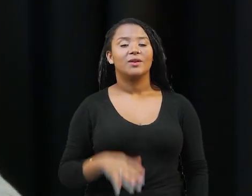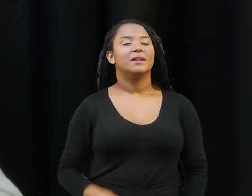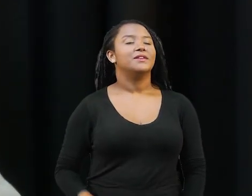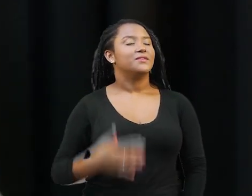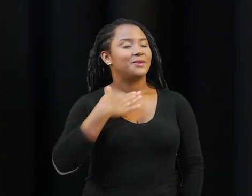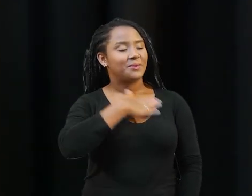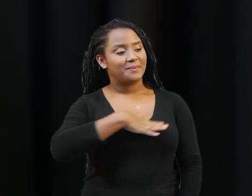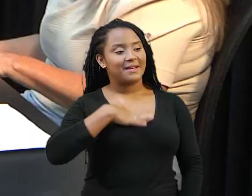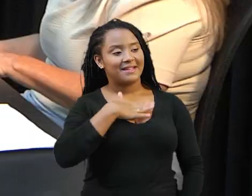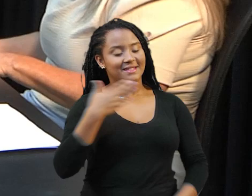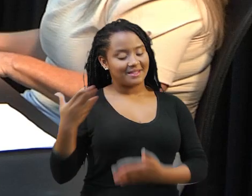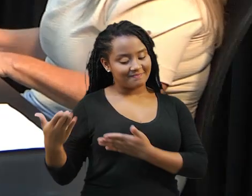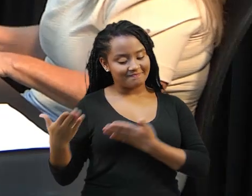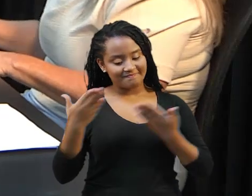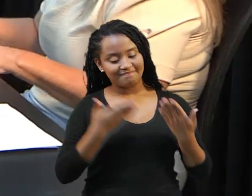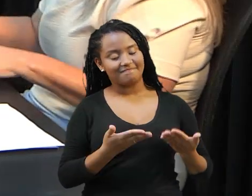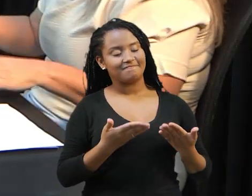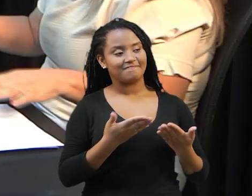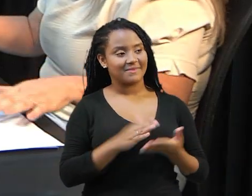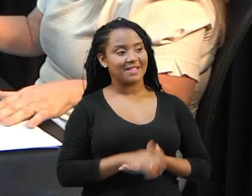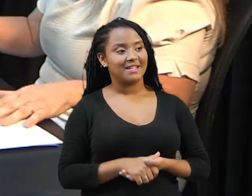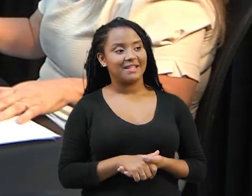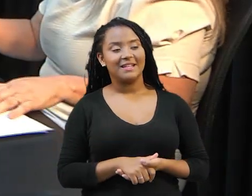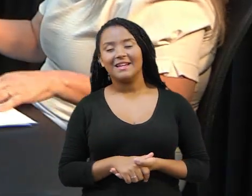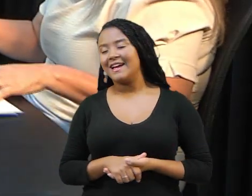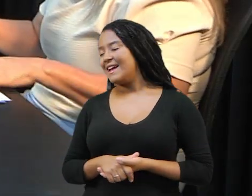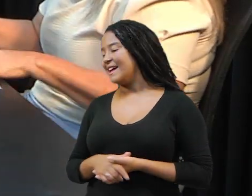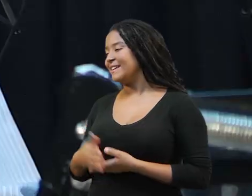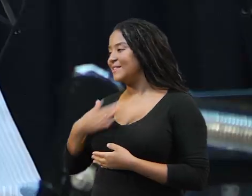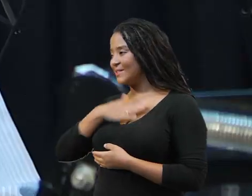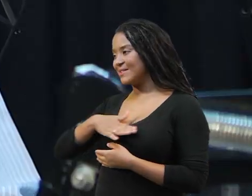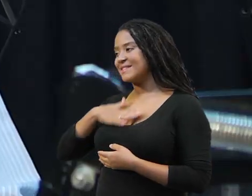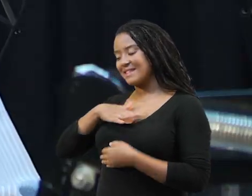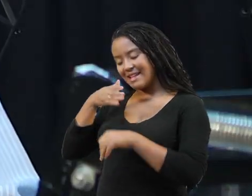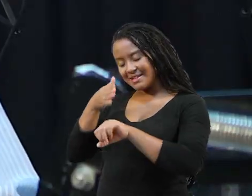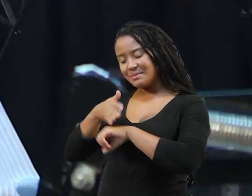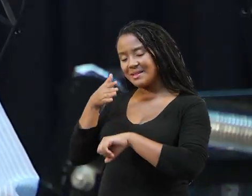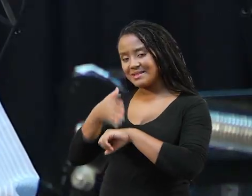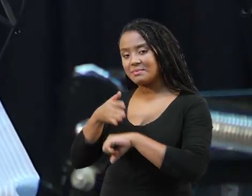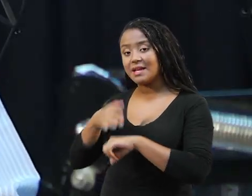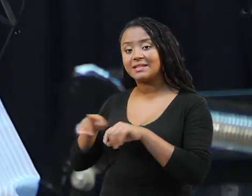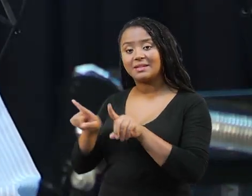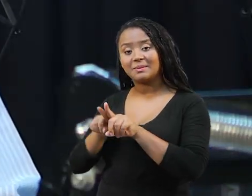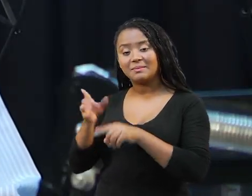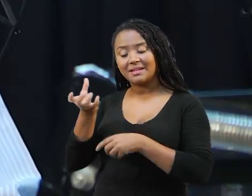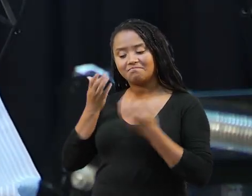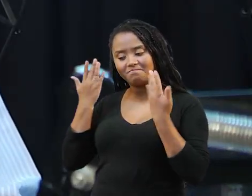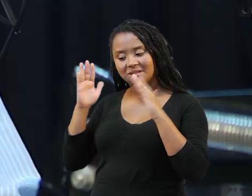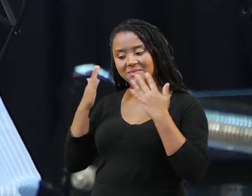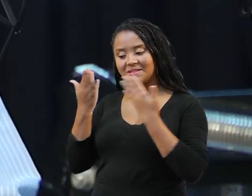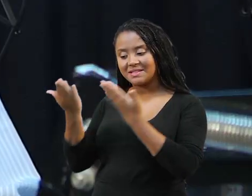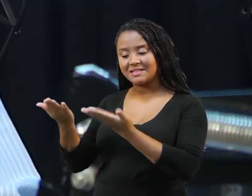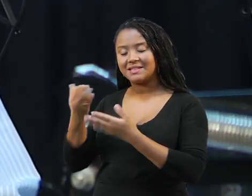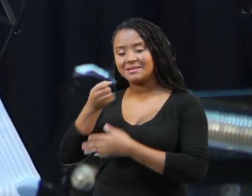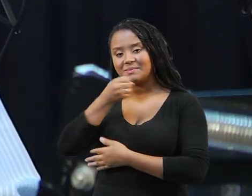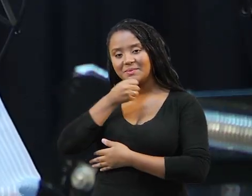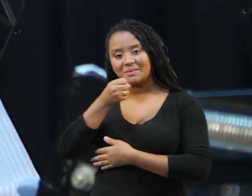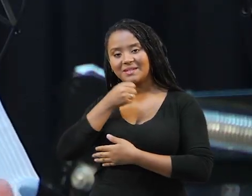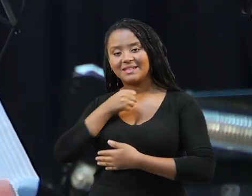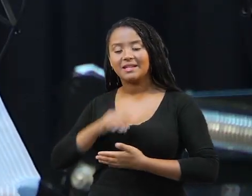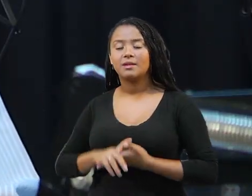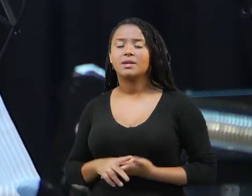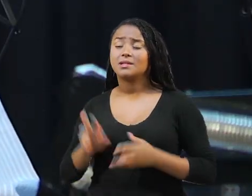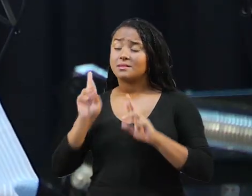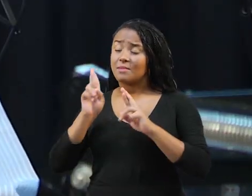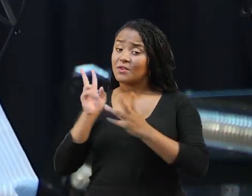terceirizadas. Foi um prazer. O prazer é enorme meu, fiquei muito feliz de participar e parabenizar vocês pelo programa e